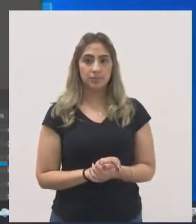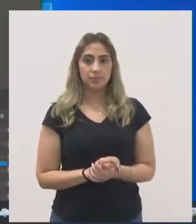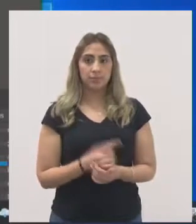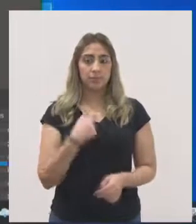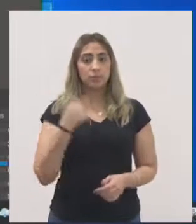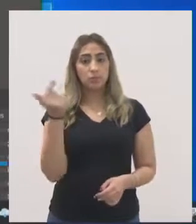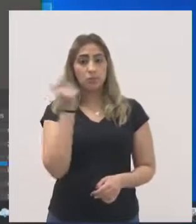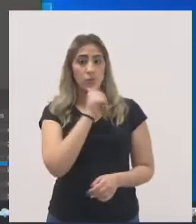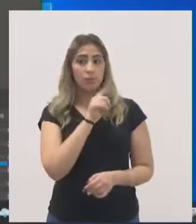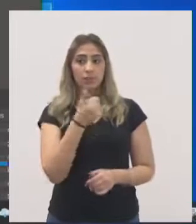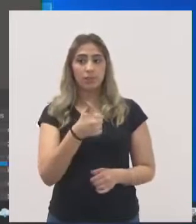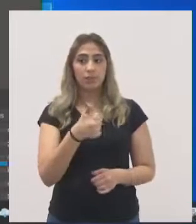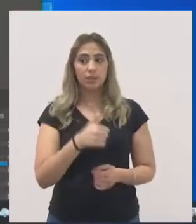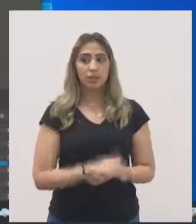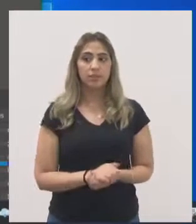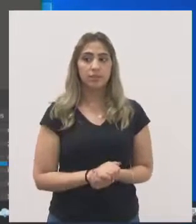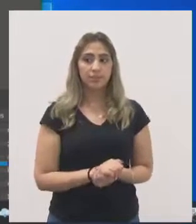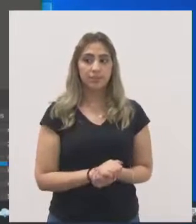Consegui aqui.